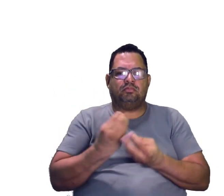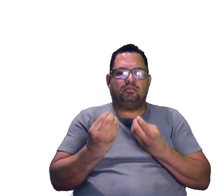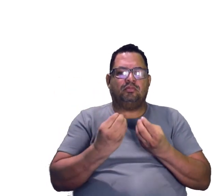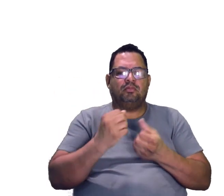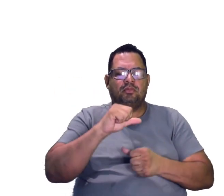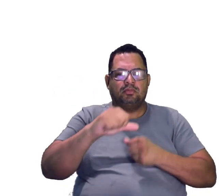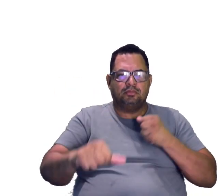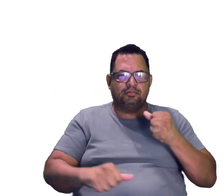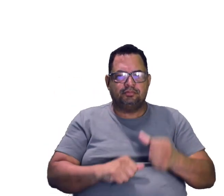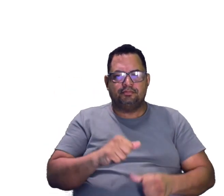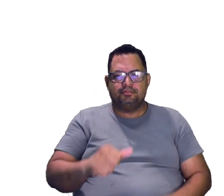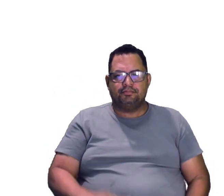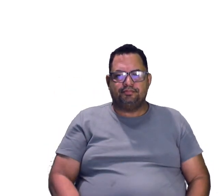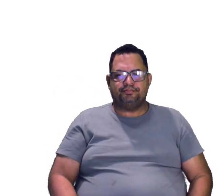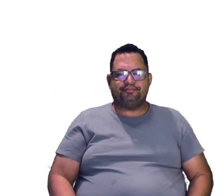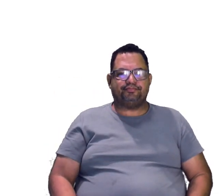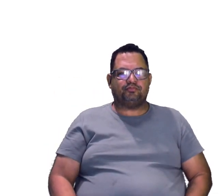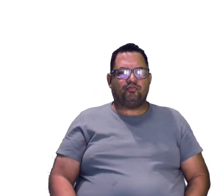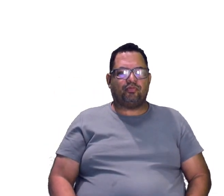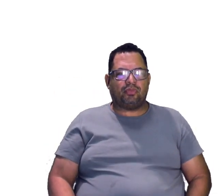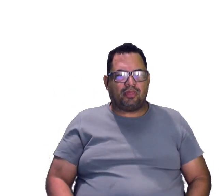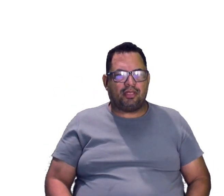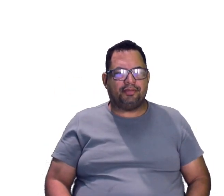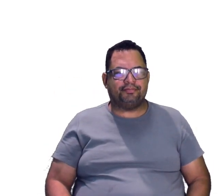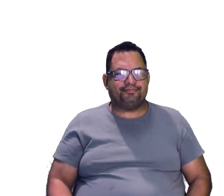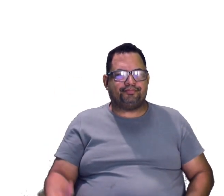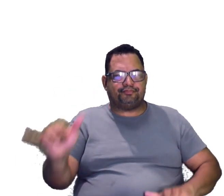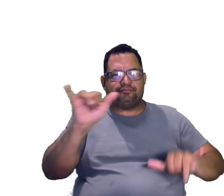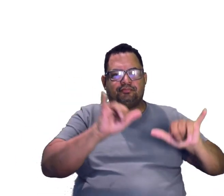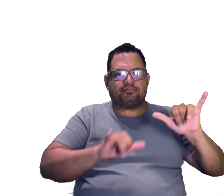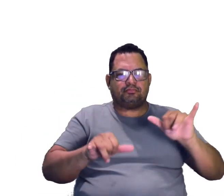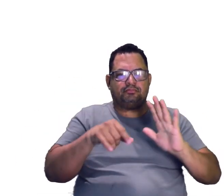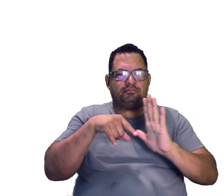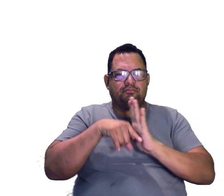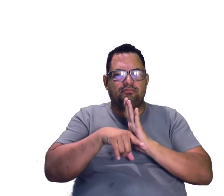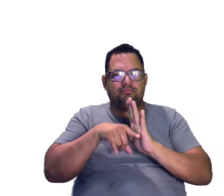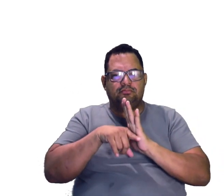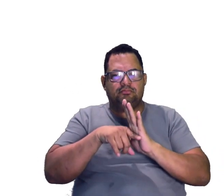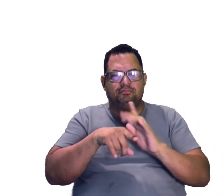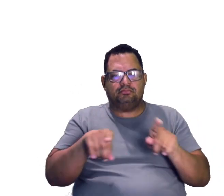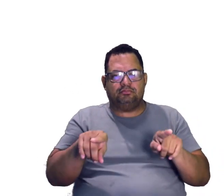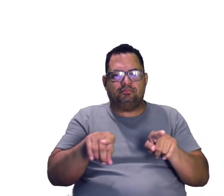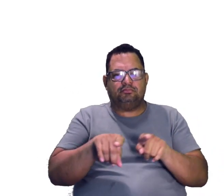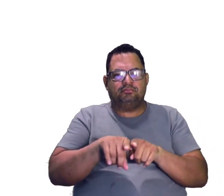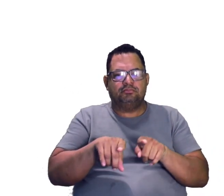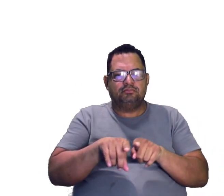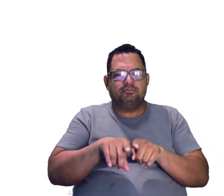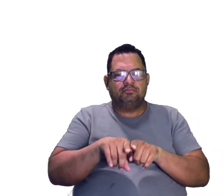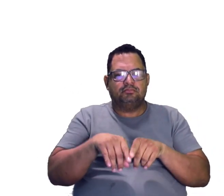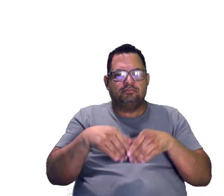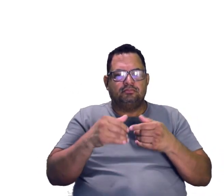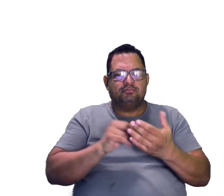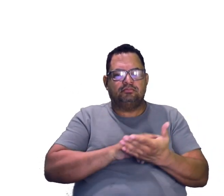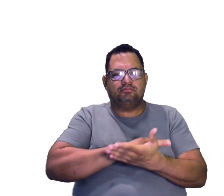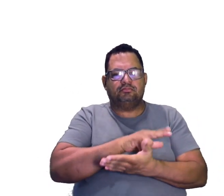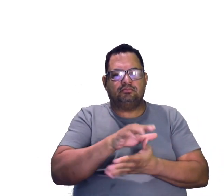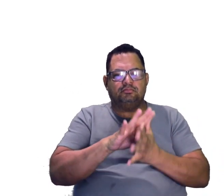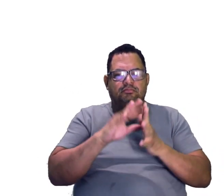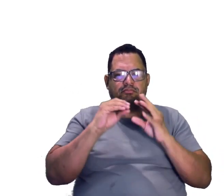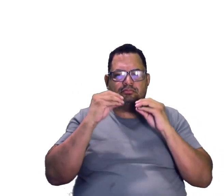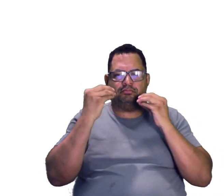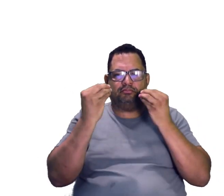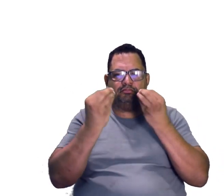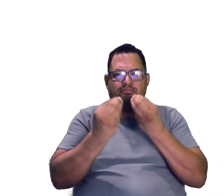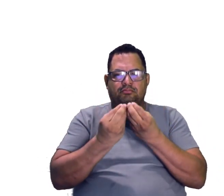se transformam. A química analítica ajuda você a analisar vários tipos de